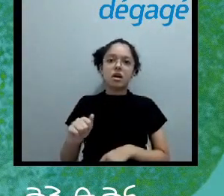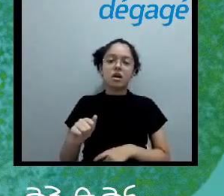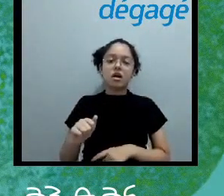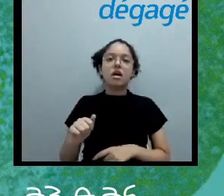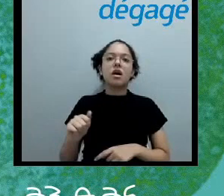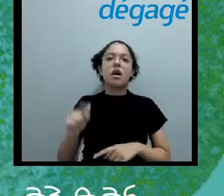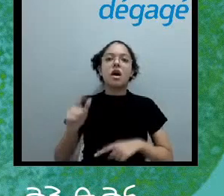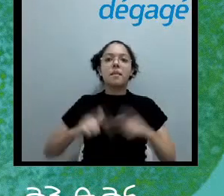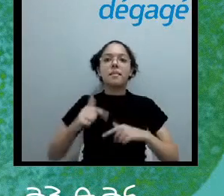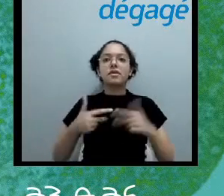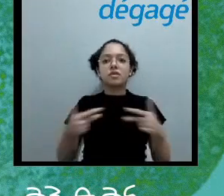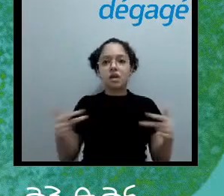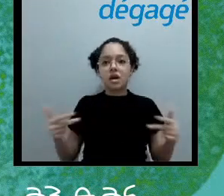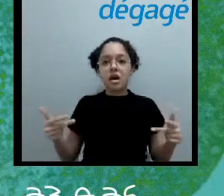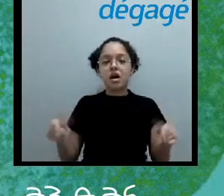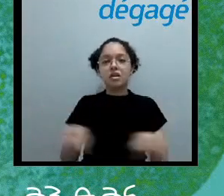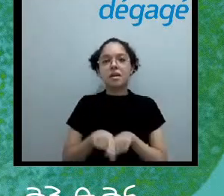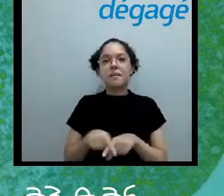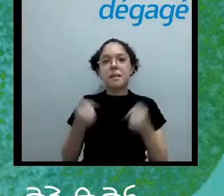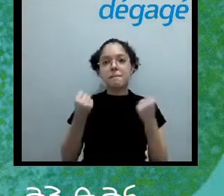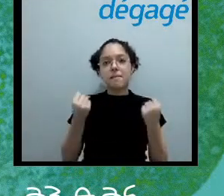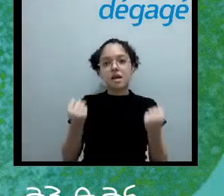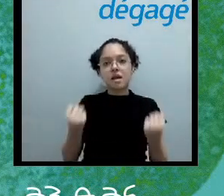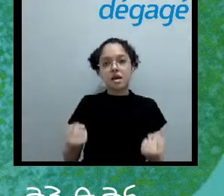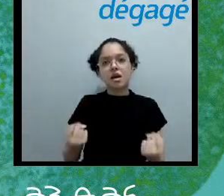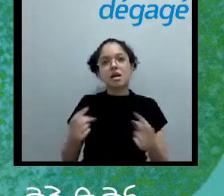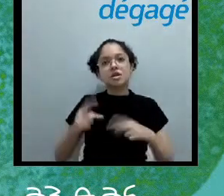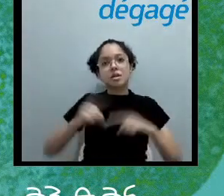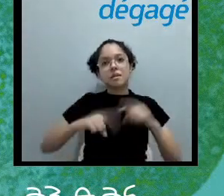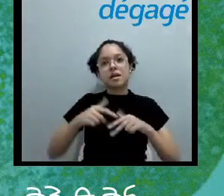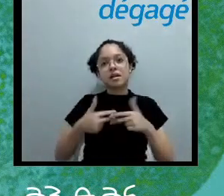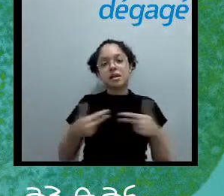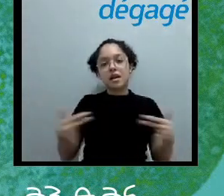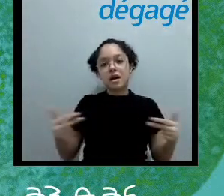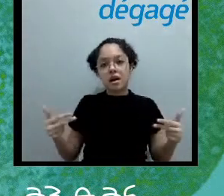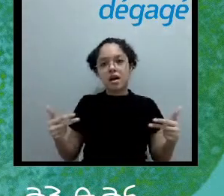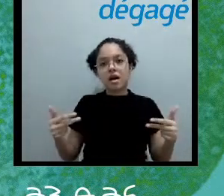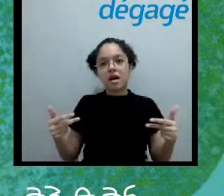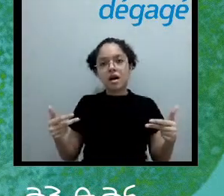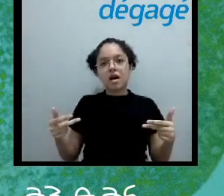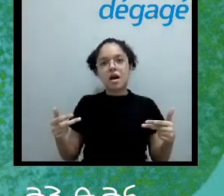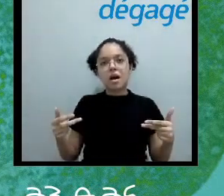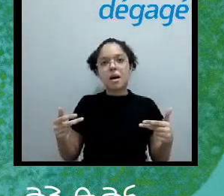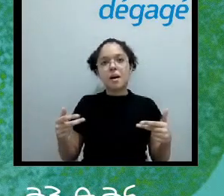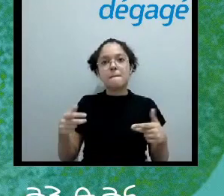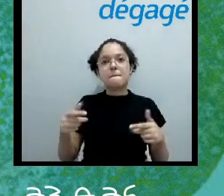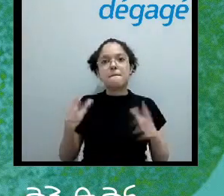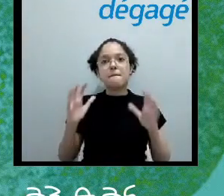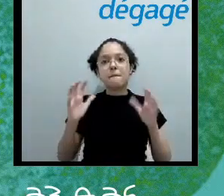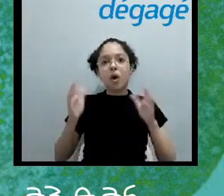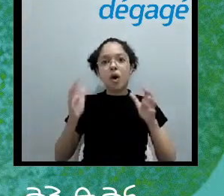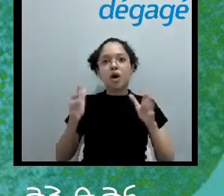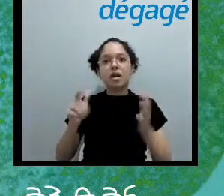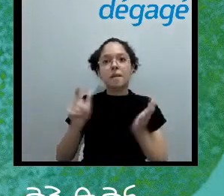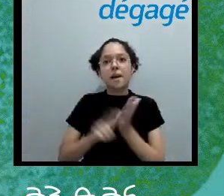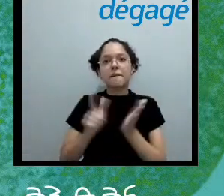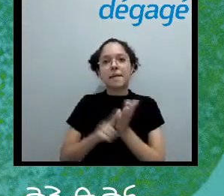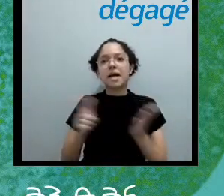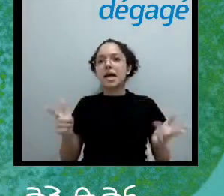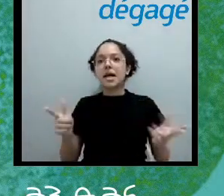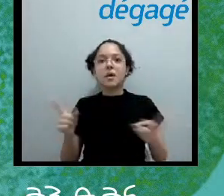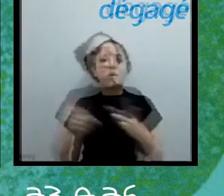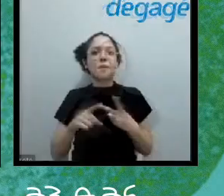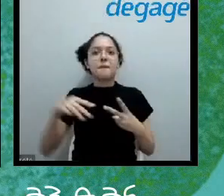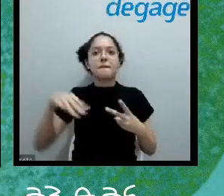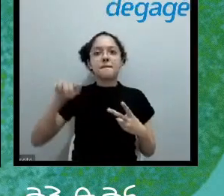levava, nos pesos, nos materiais, nas texturas, fazer bola de papel, fazer bola de meia. E